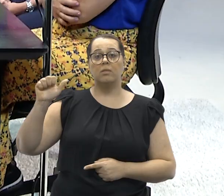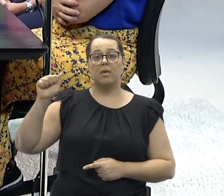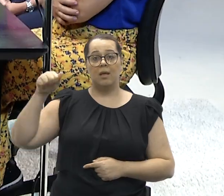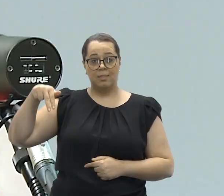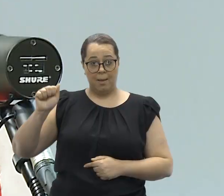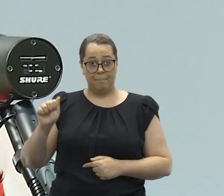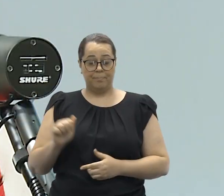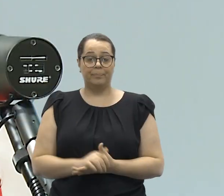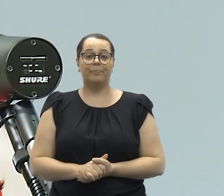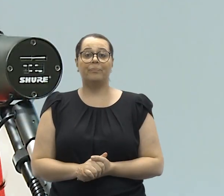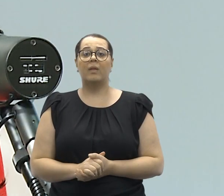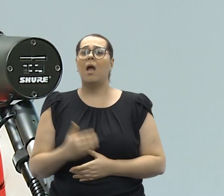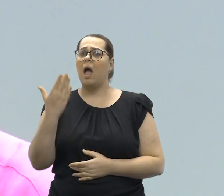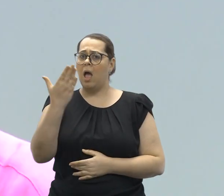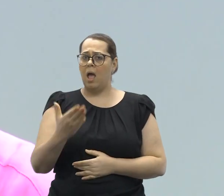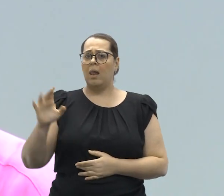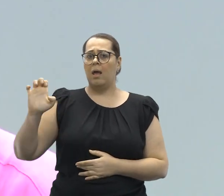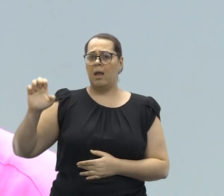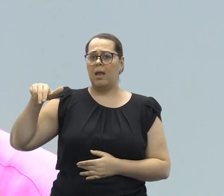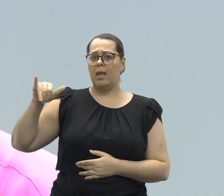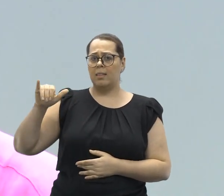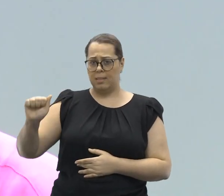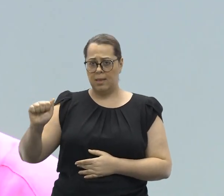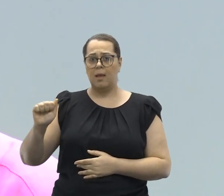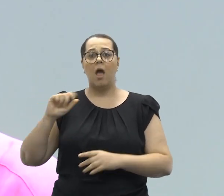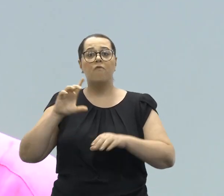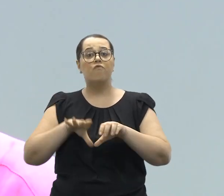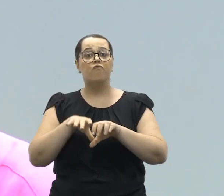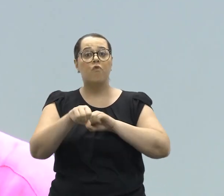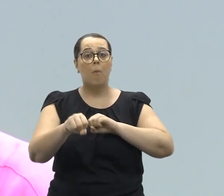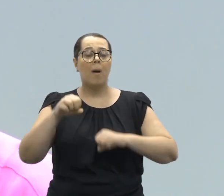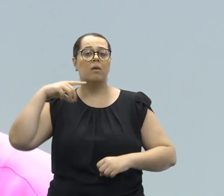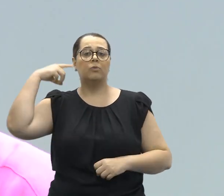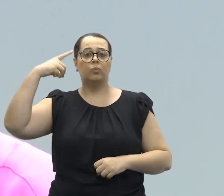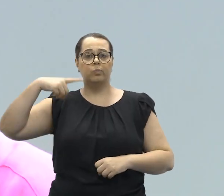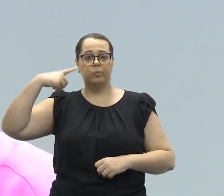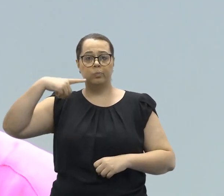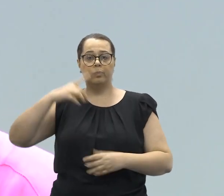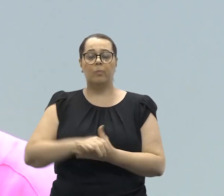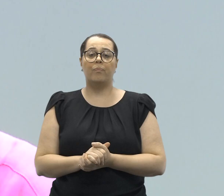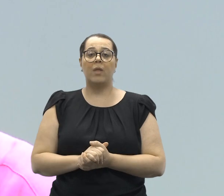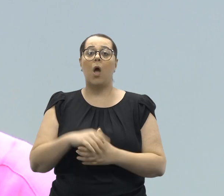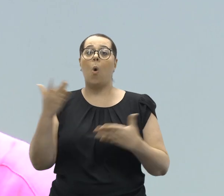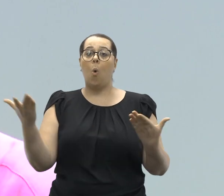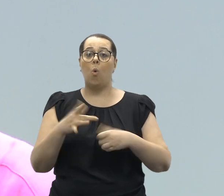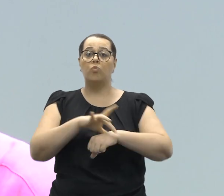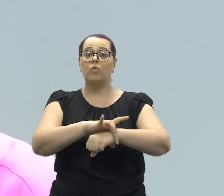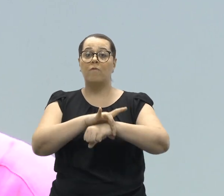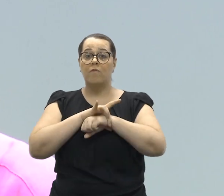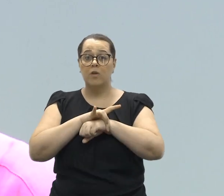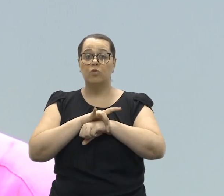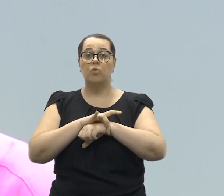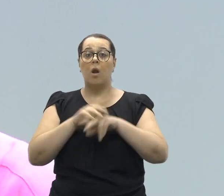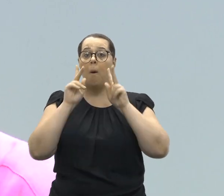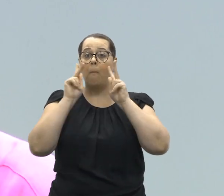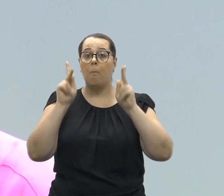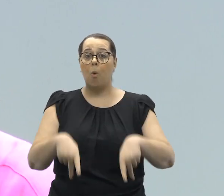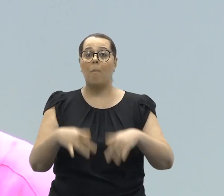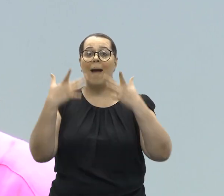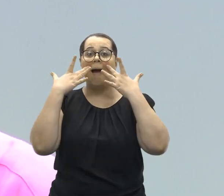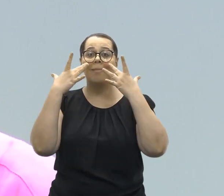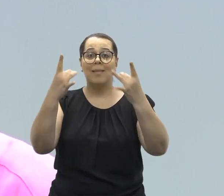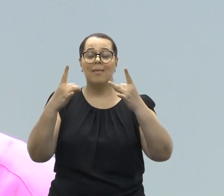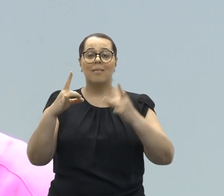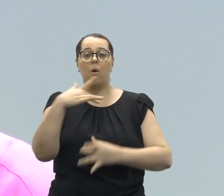Nelly. A Eni Maria Cesarino Diniz é graduada em Direito. Atualmente é defensora pública de atenção à